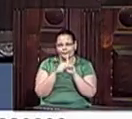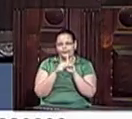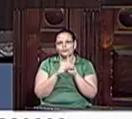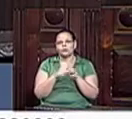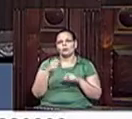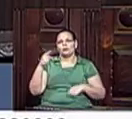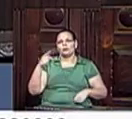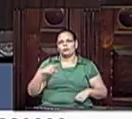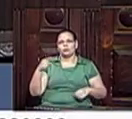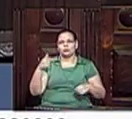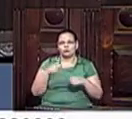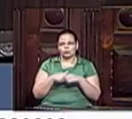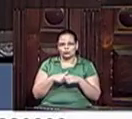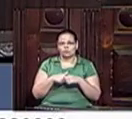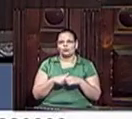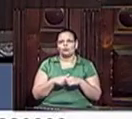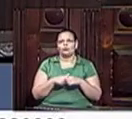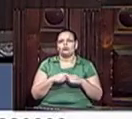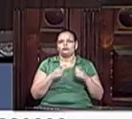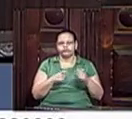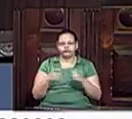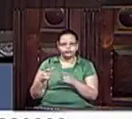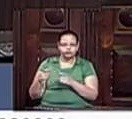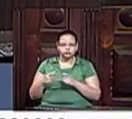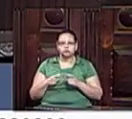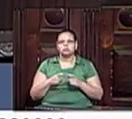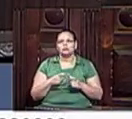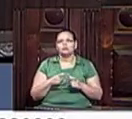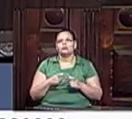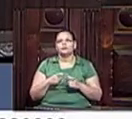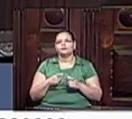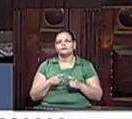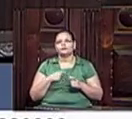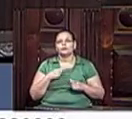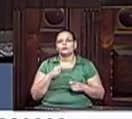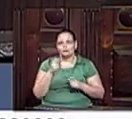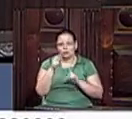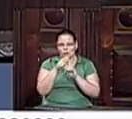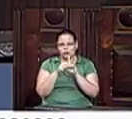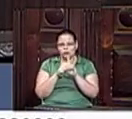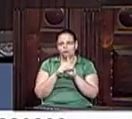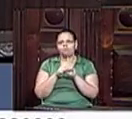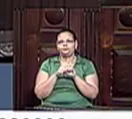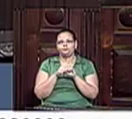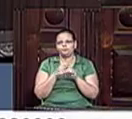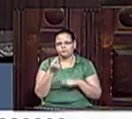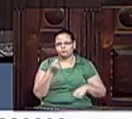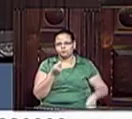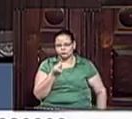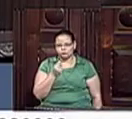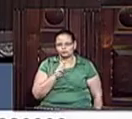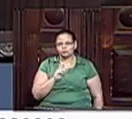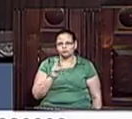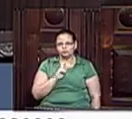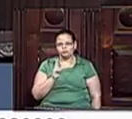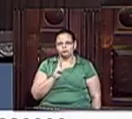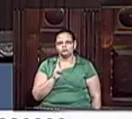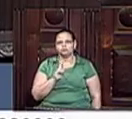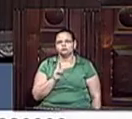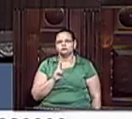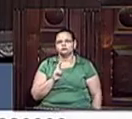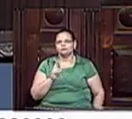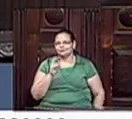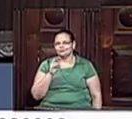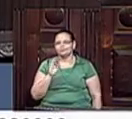petróleo produzido em cada campo durante o respectivo mês em reais por metro